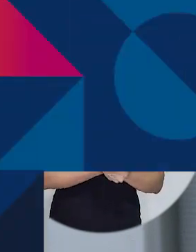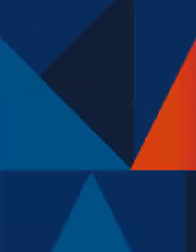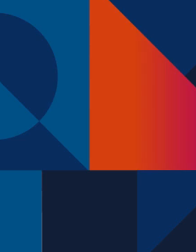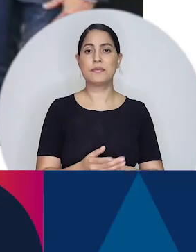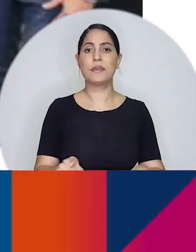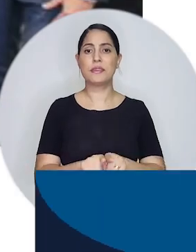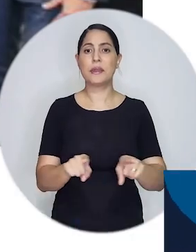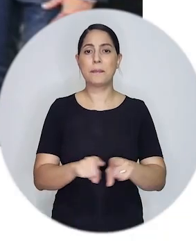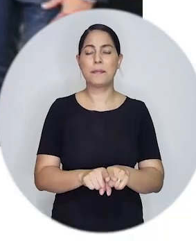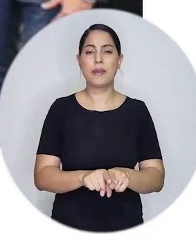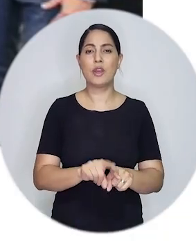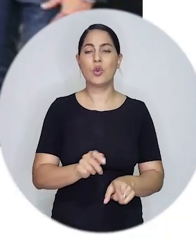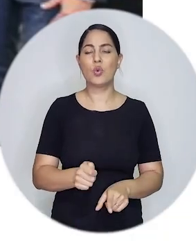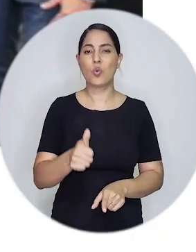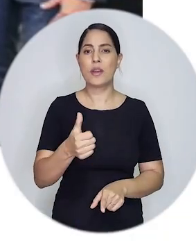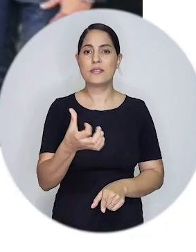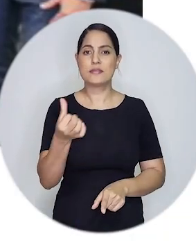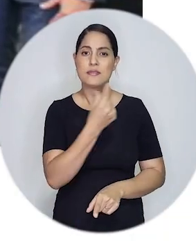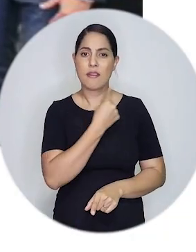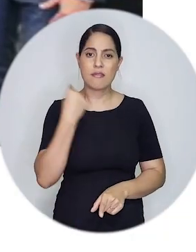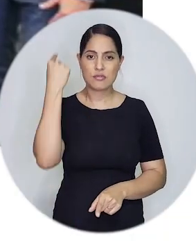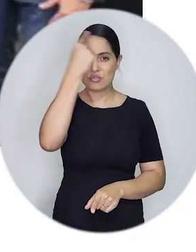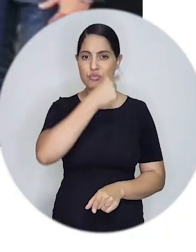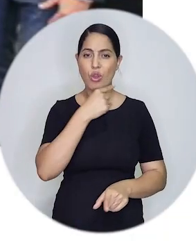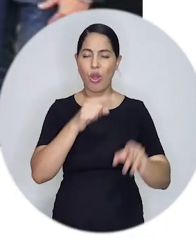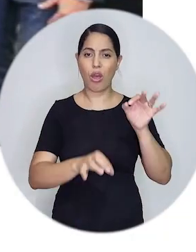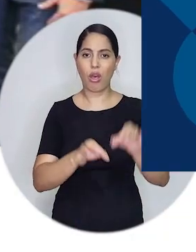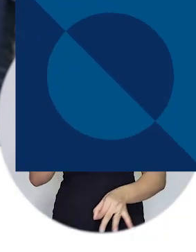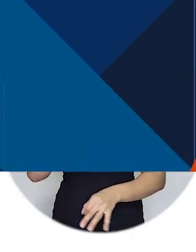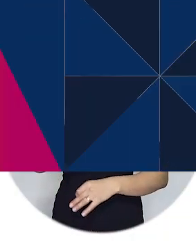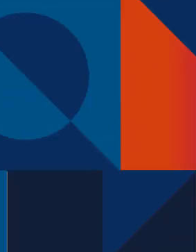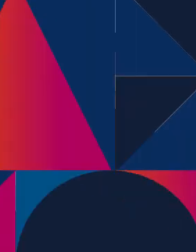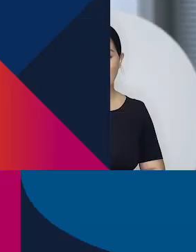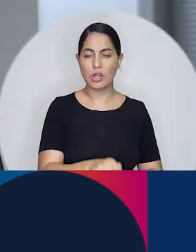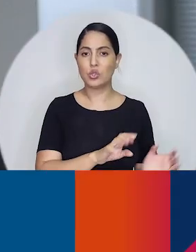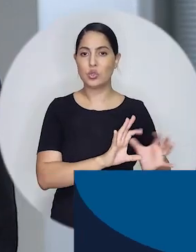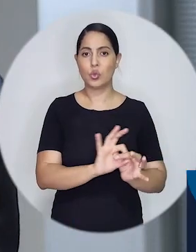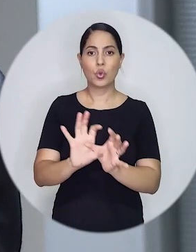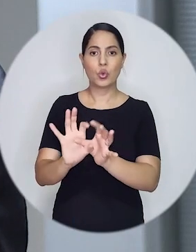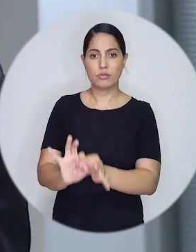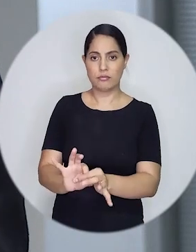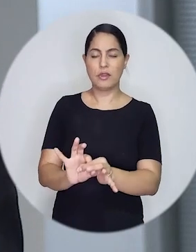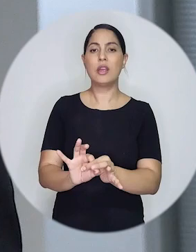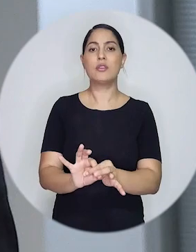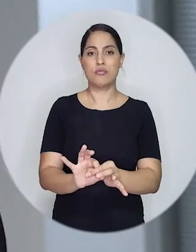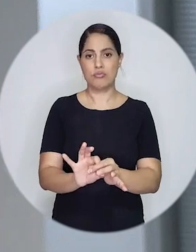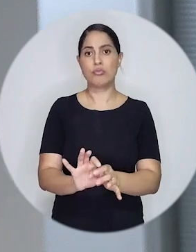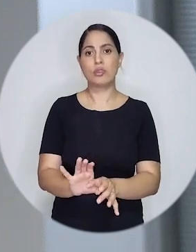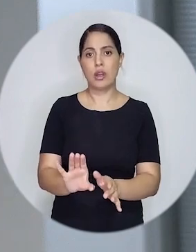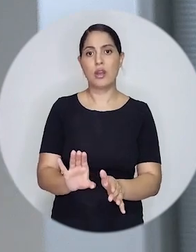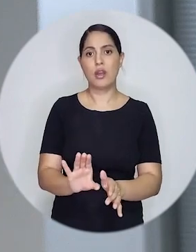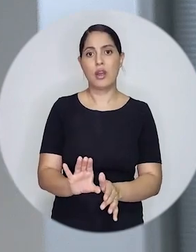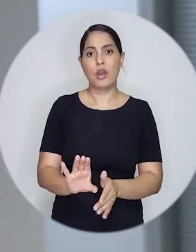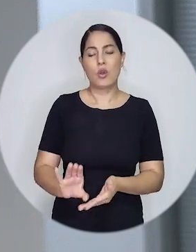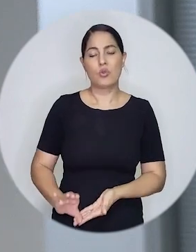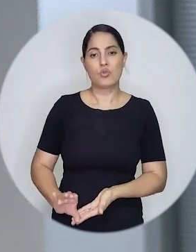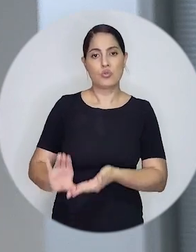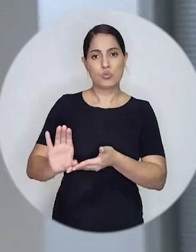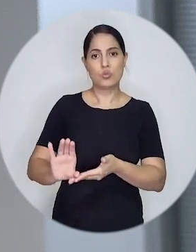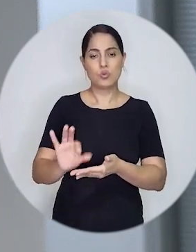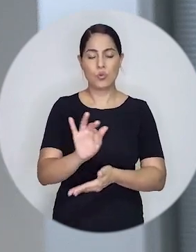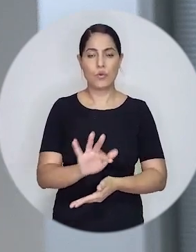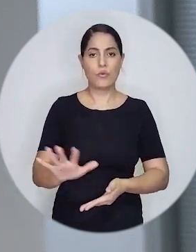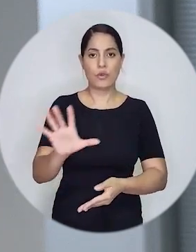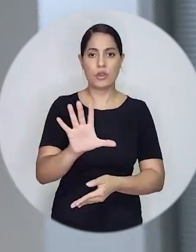de julgamento sobre questões muito relevantes que certamente impactarão no exercício profissional, da segurança jurídica ao exercício